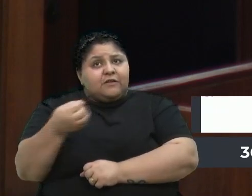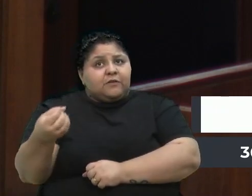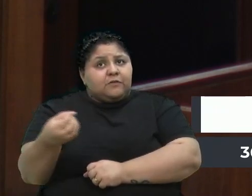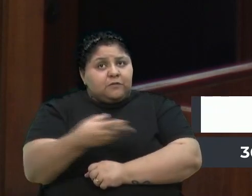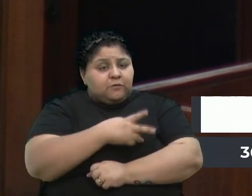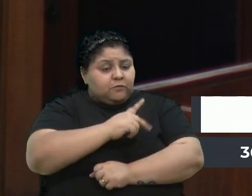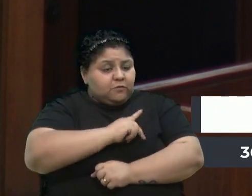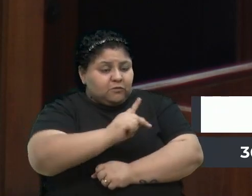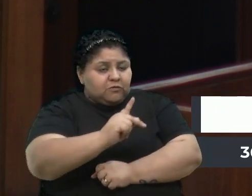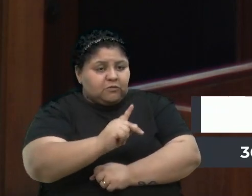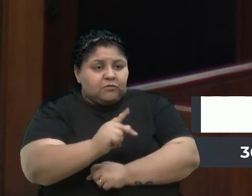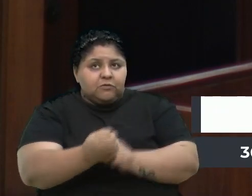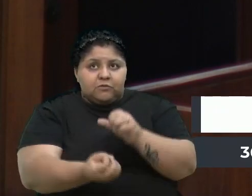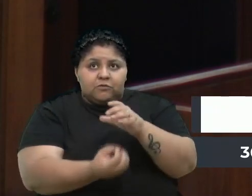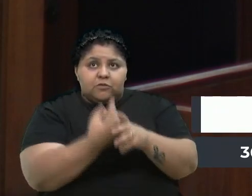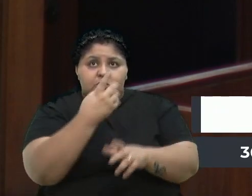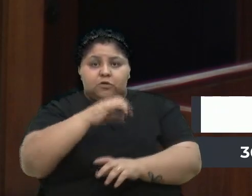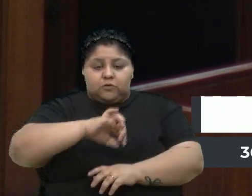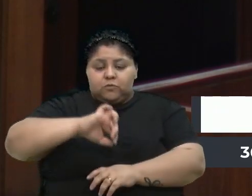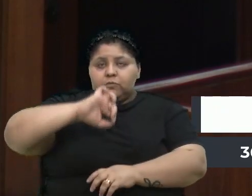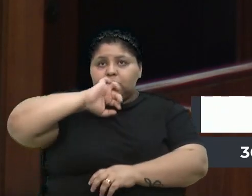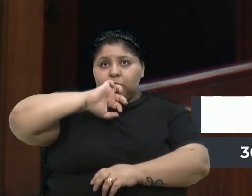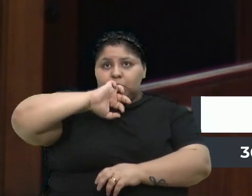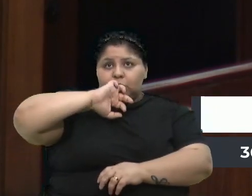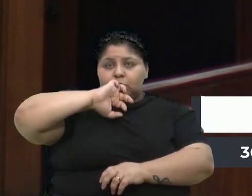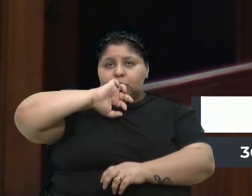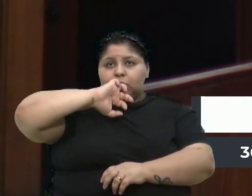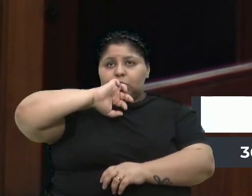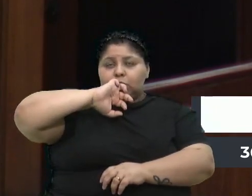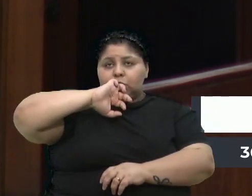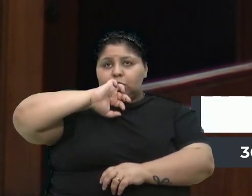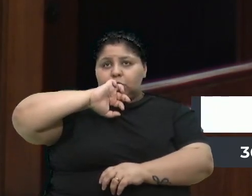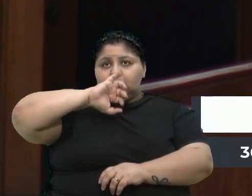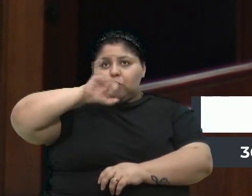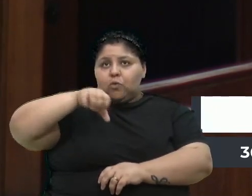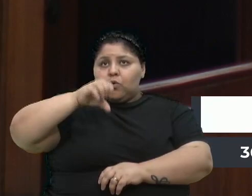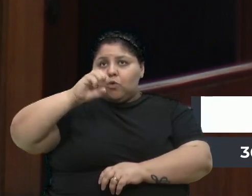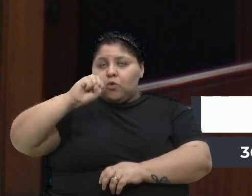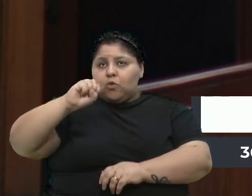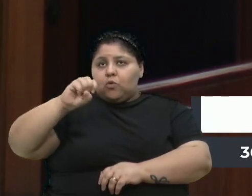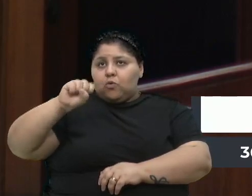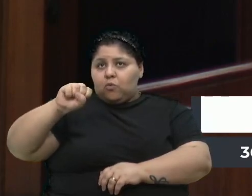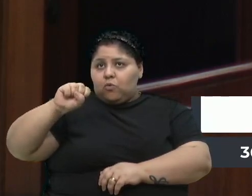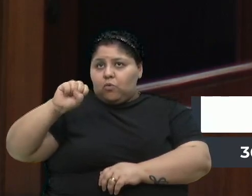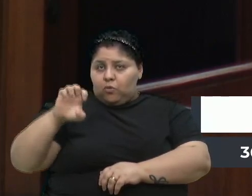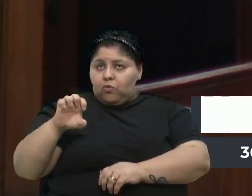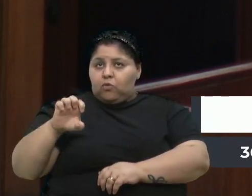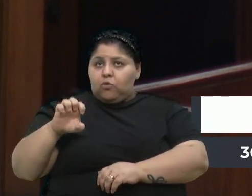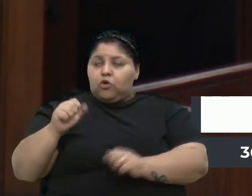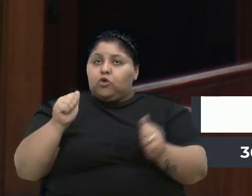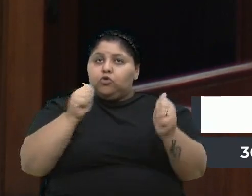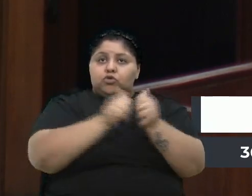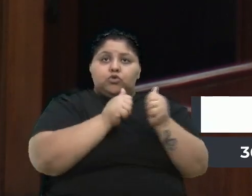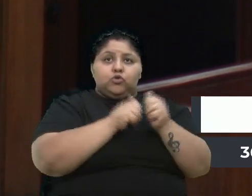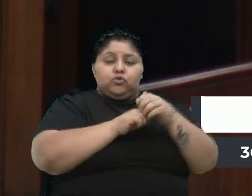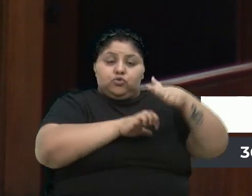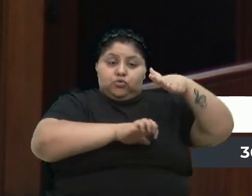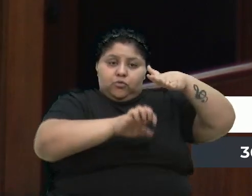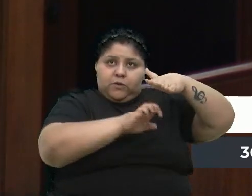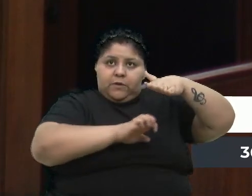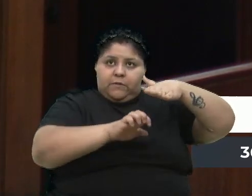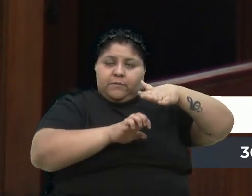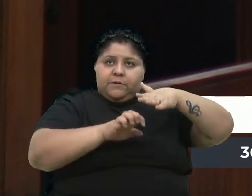presidente da Fundação, Dom José Gislon, que ele, através dessa a empresa de auditoria que foi citada pelo